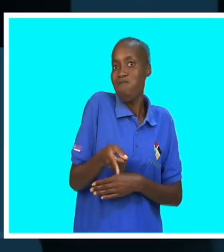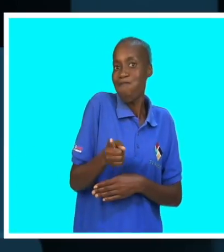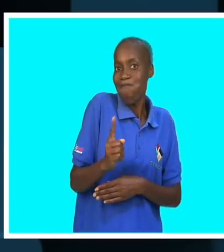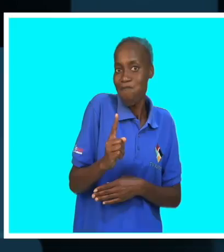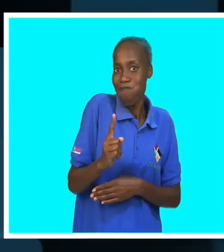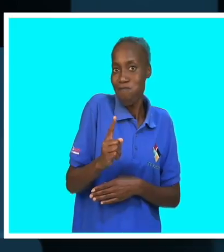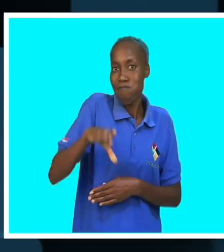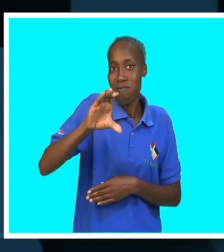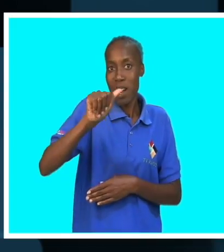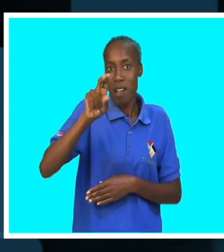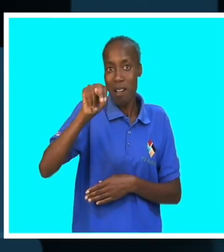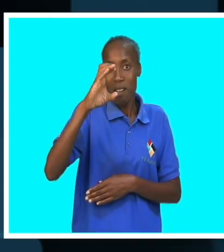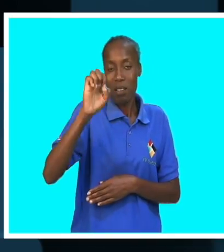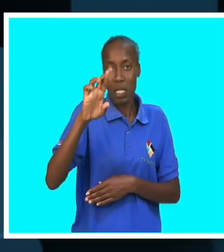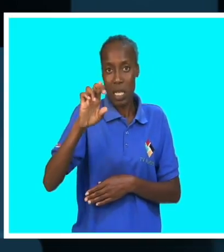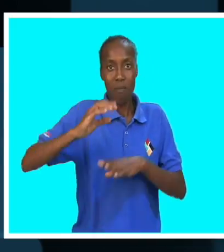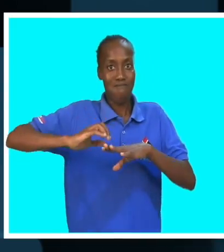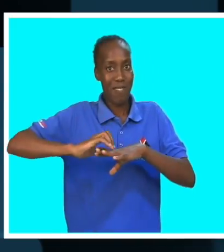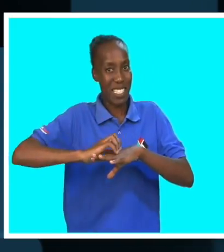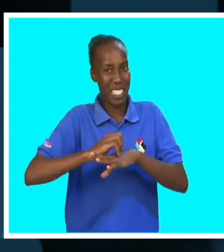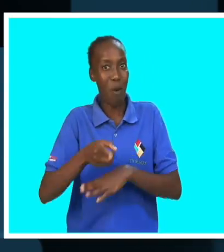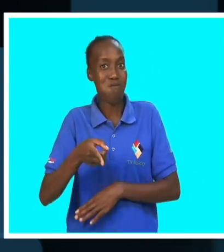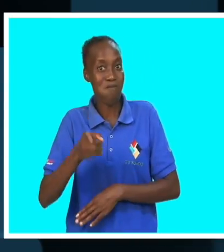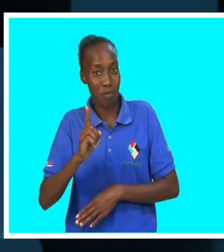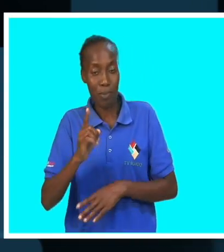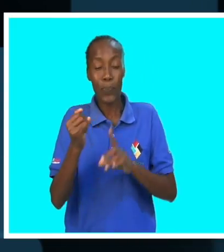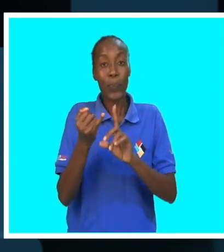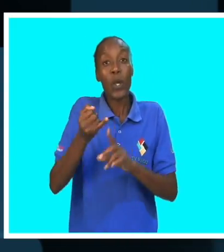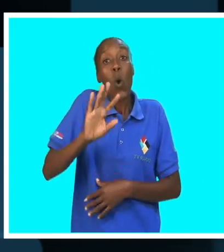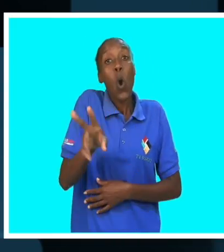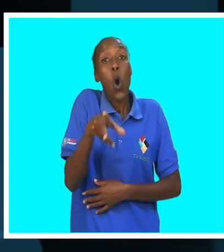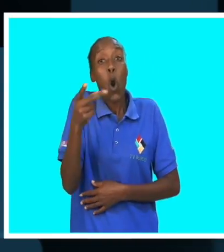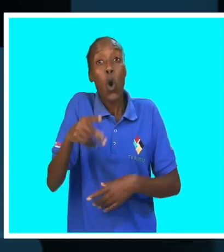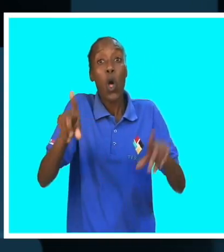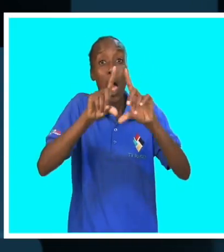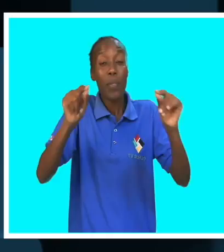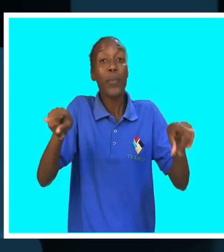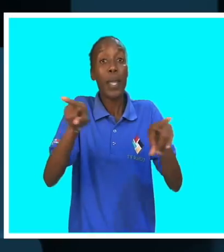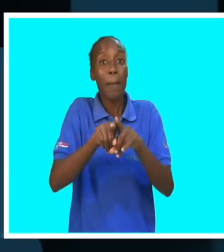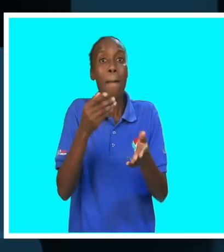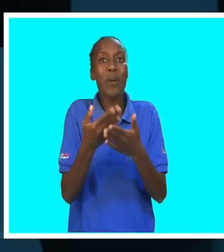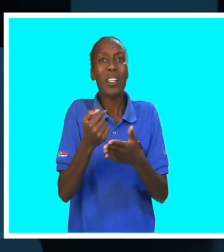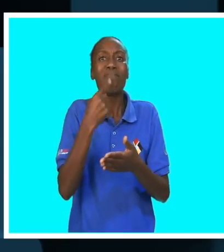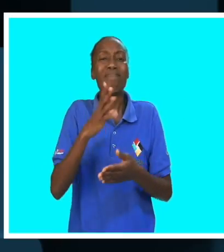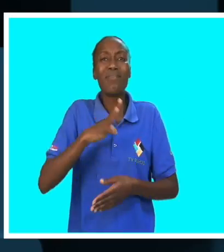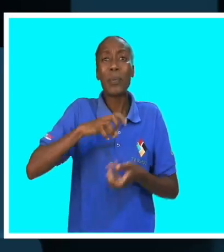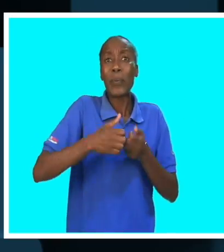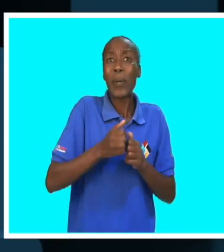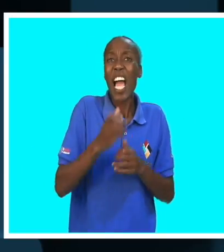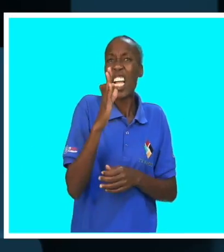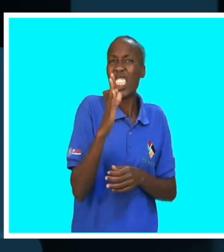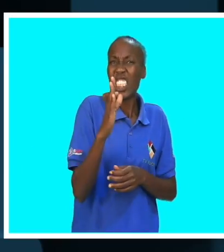Outro fator é aquele paciente que tem infecções urinárias de